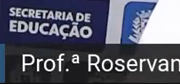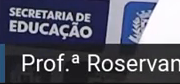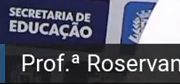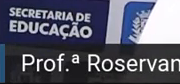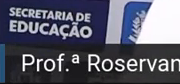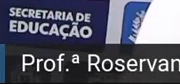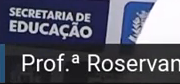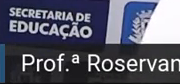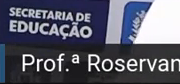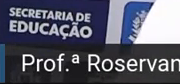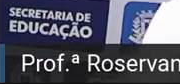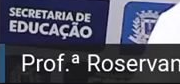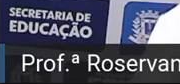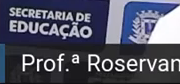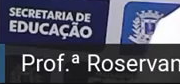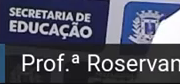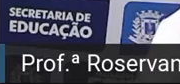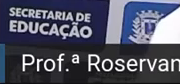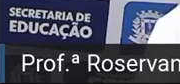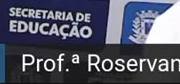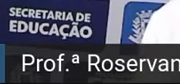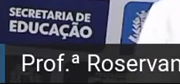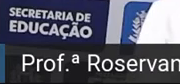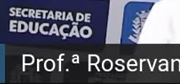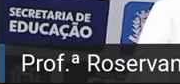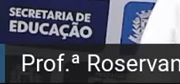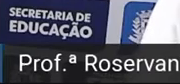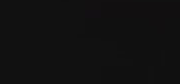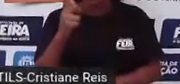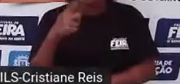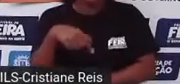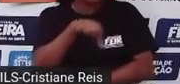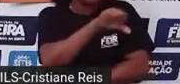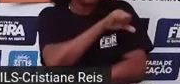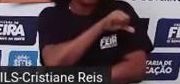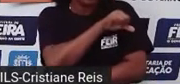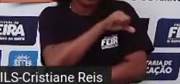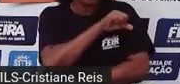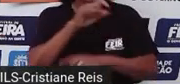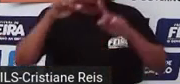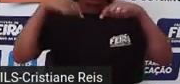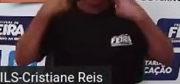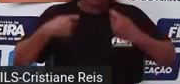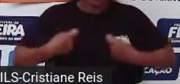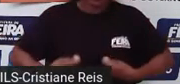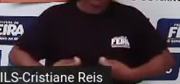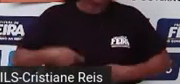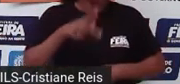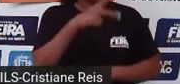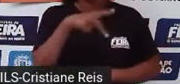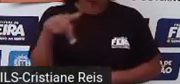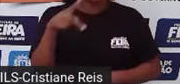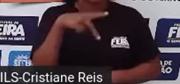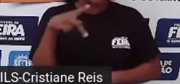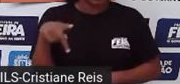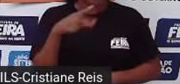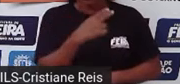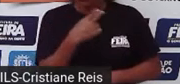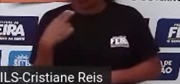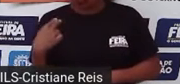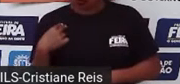sabem é a nossa aula de geografia do nono ano bom eu sou a professora Rosivânia